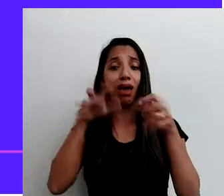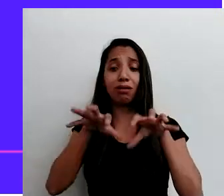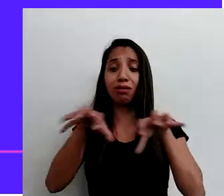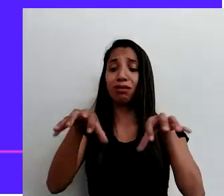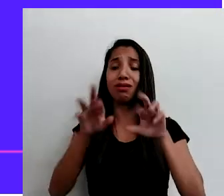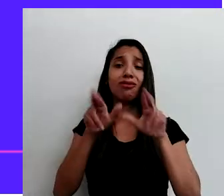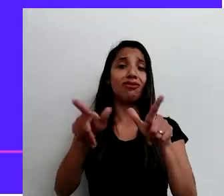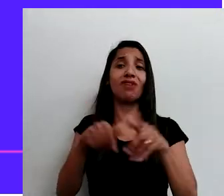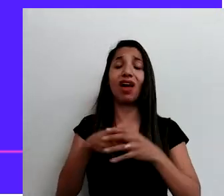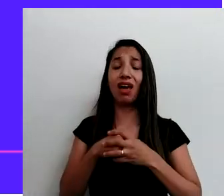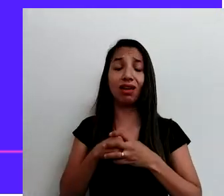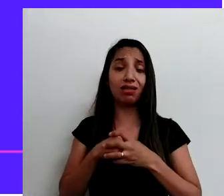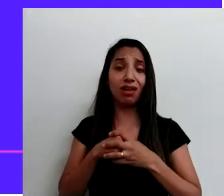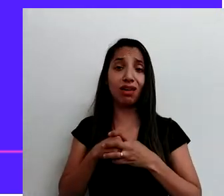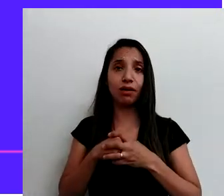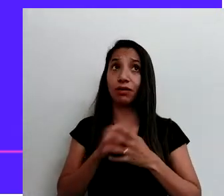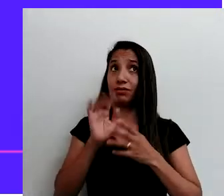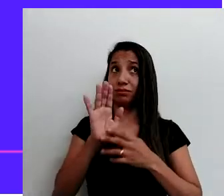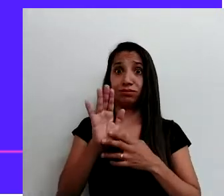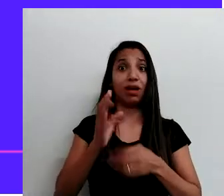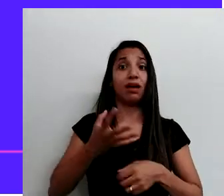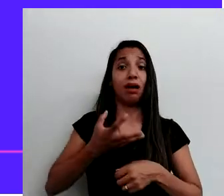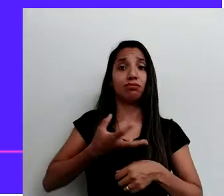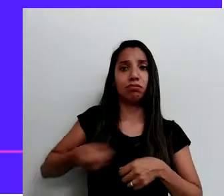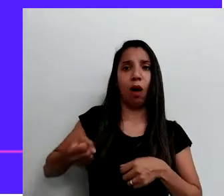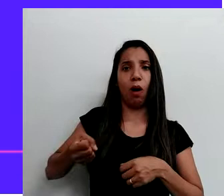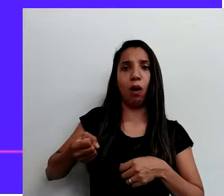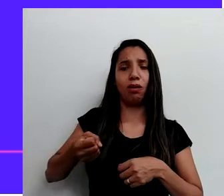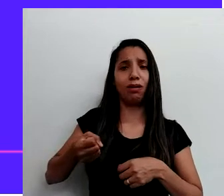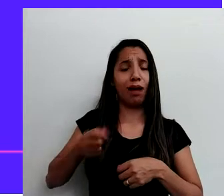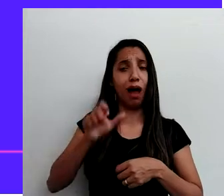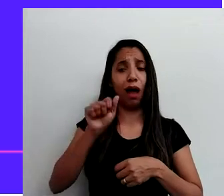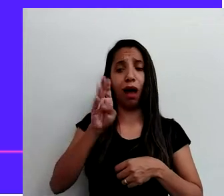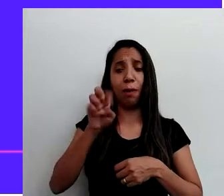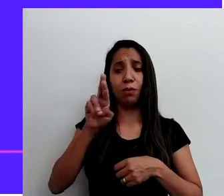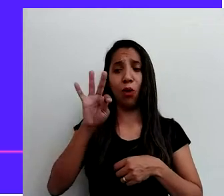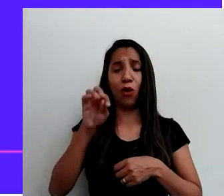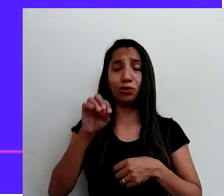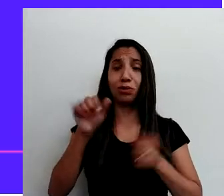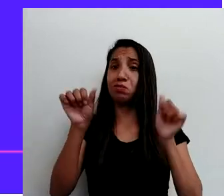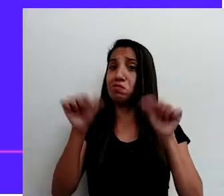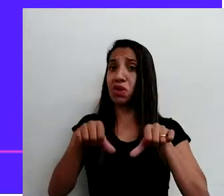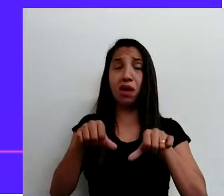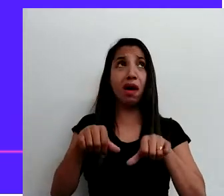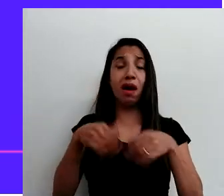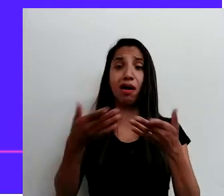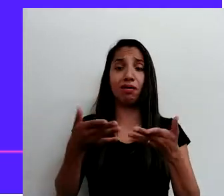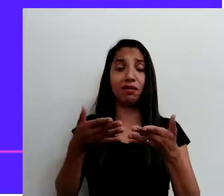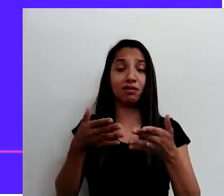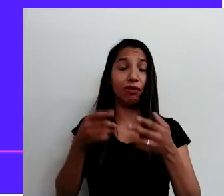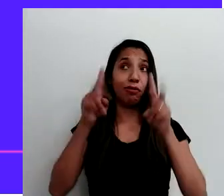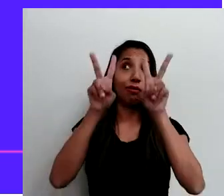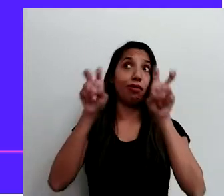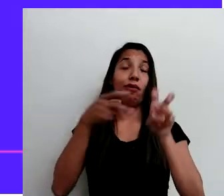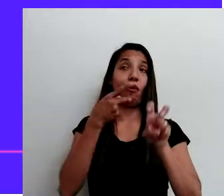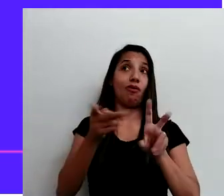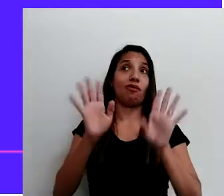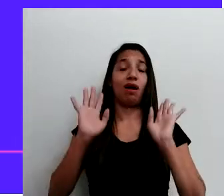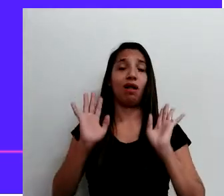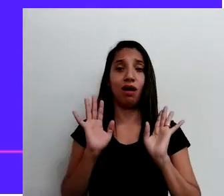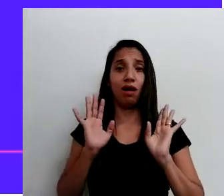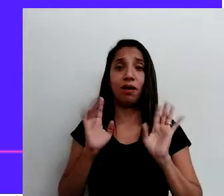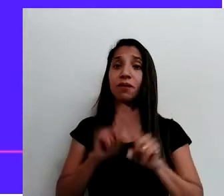assim, quando a gente se posiciona como uma organização que vai fazer uma cobertura das desigualdades, acho que a gente tem